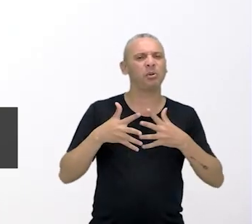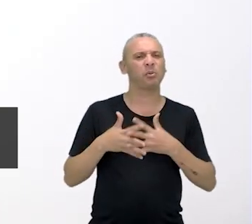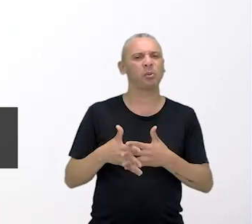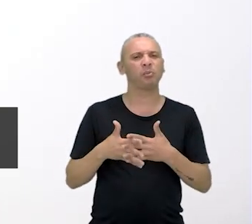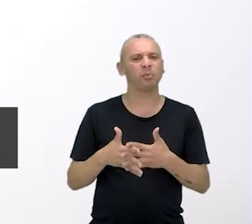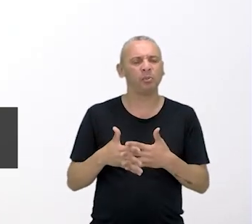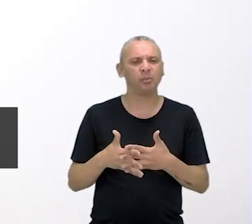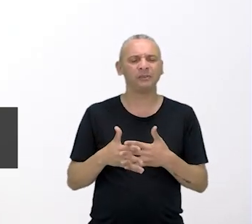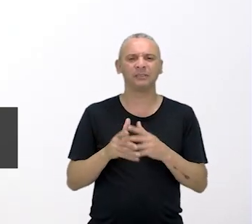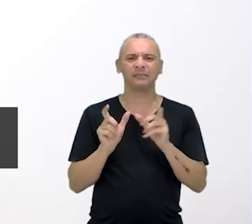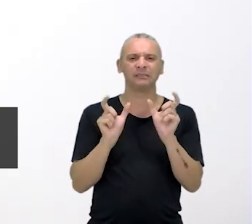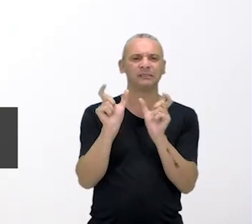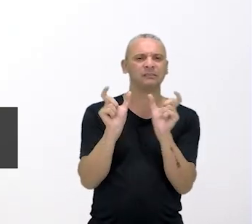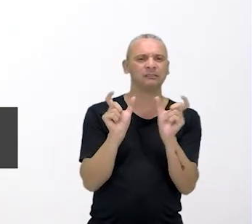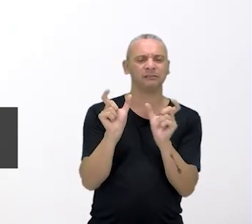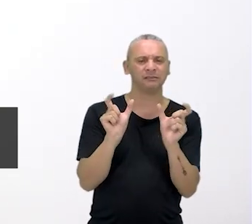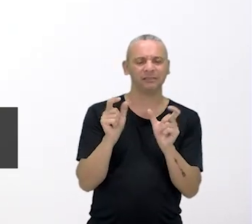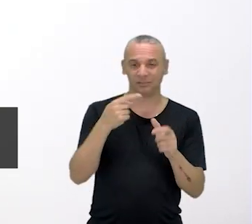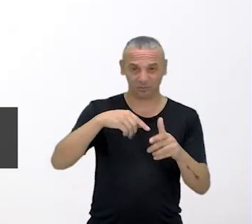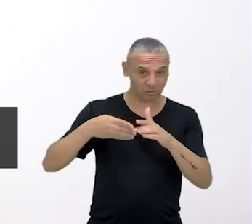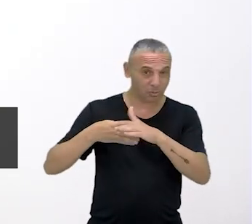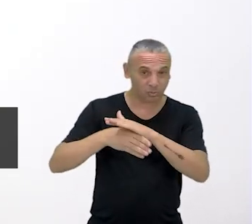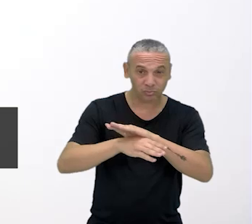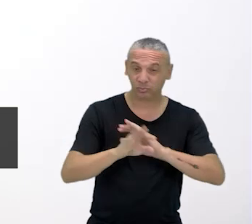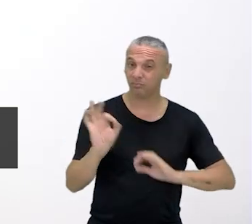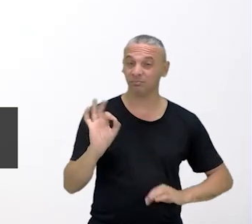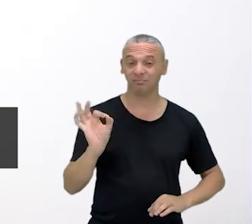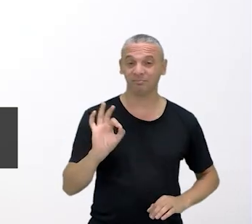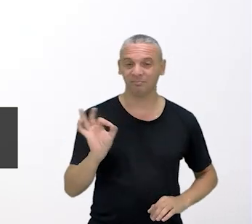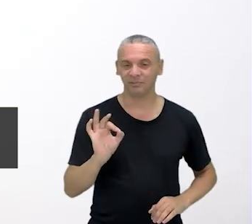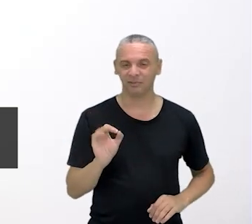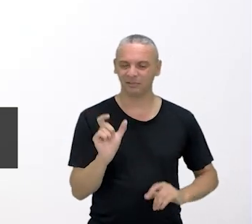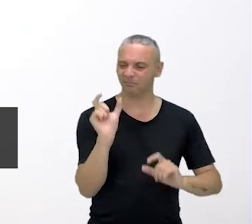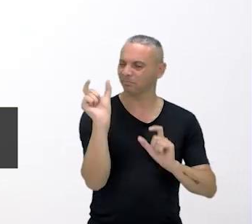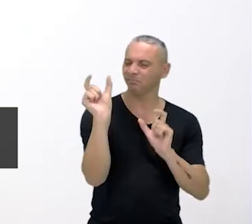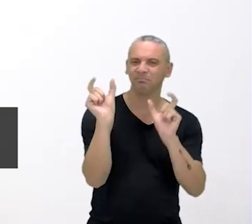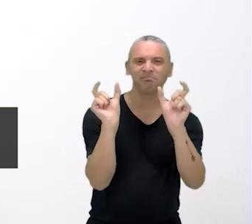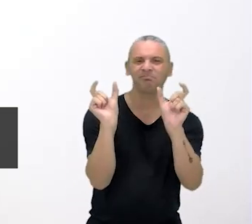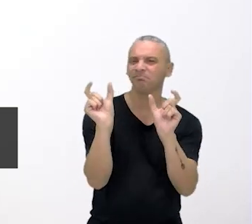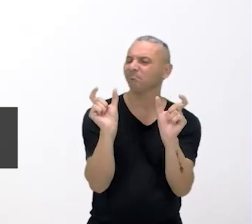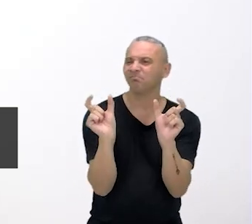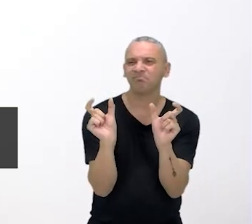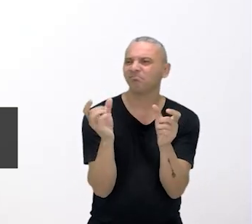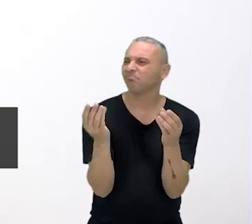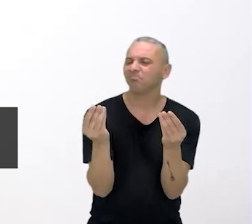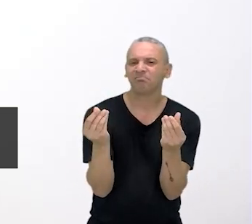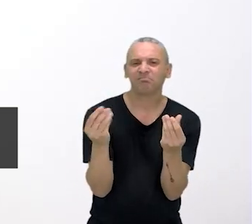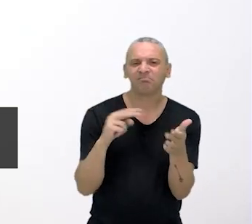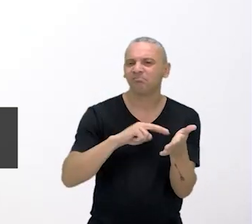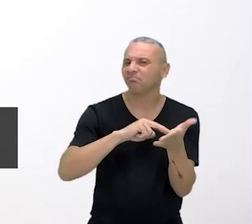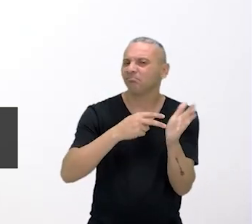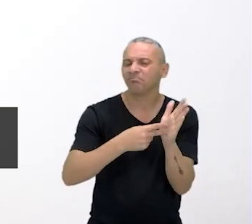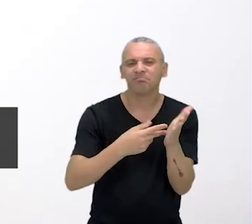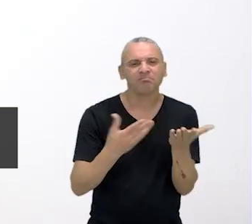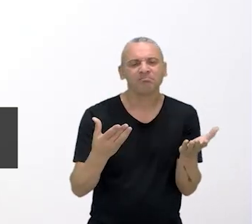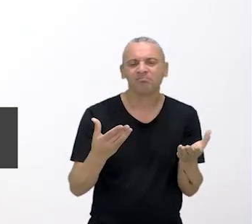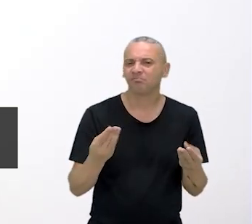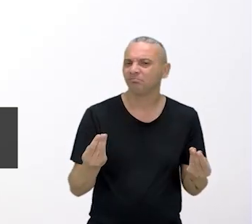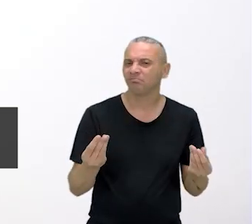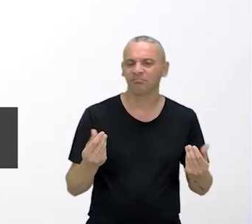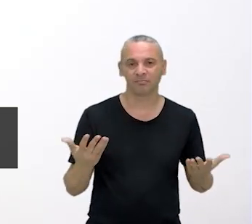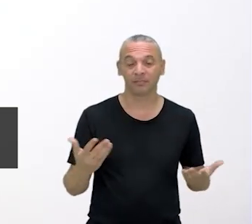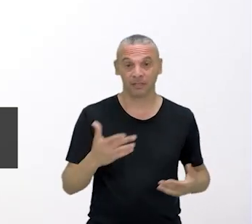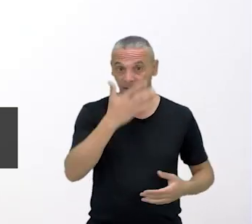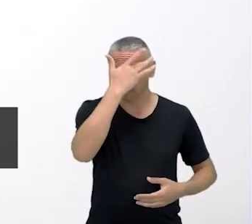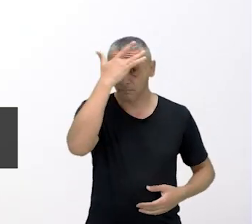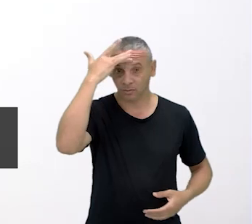assim, que a gente não tem o hábito, né? Muitas palavras, eu acho que até hoje a gente já se perderam, assim, o significado, né? E a grande maioria